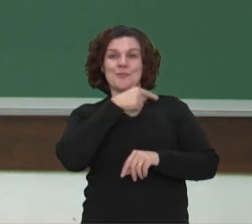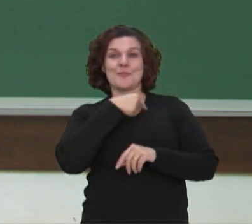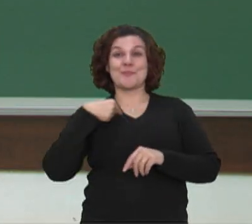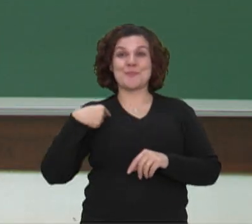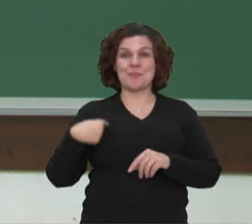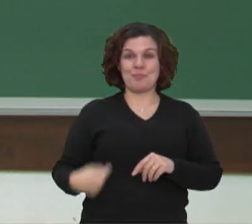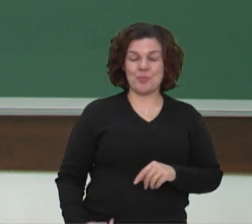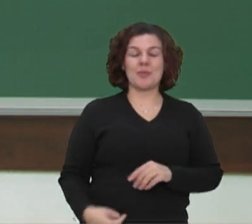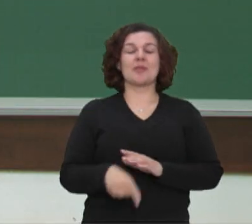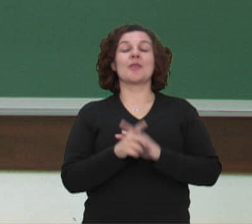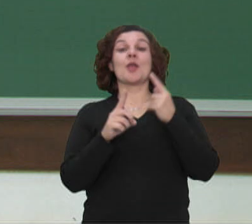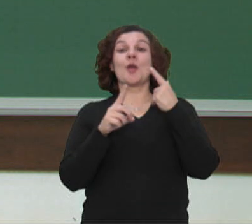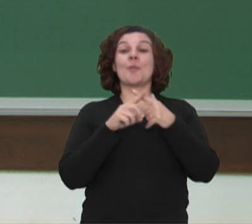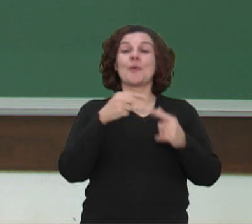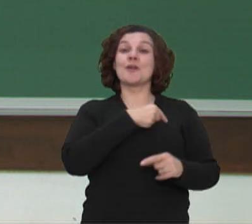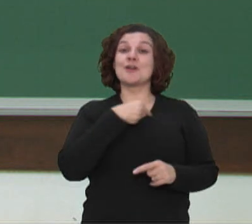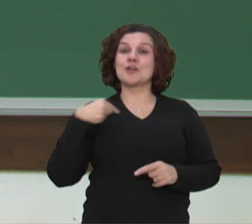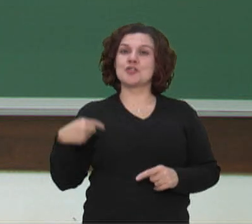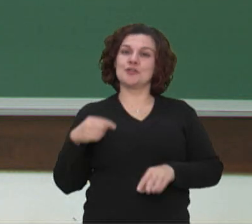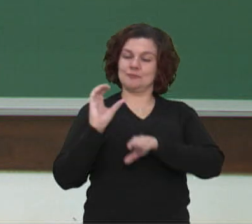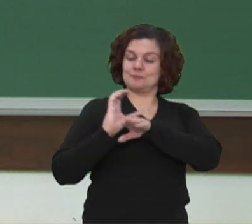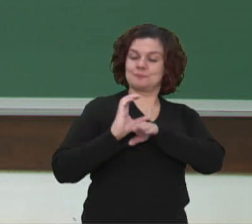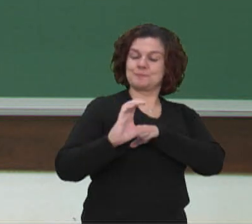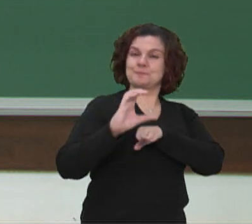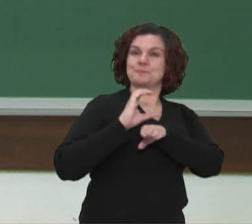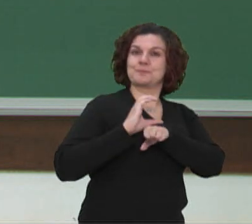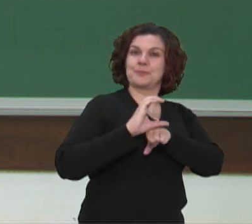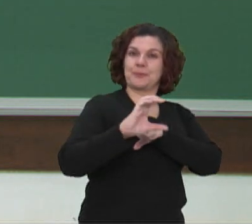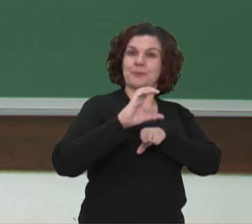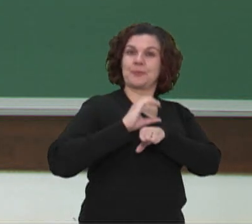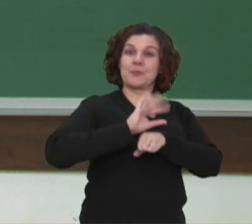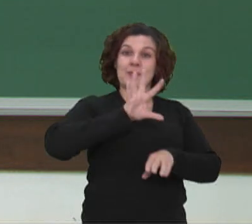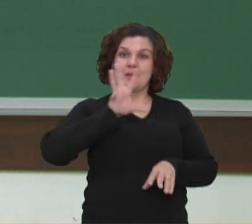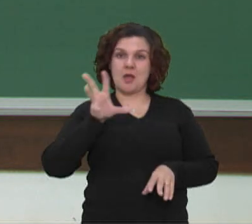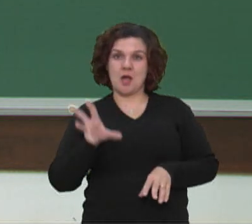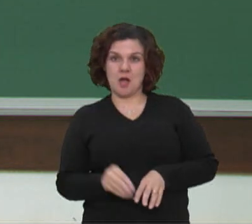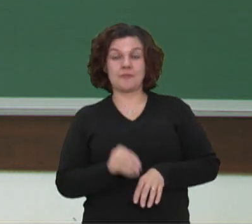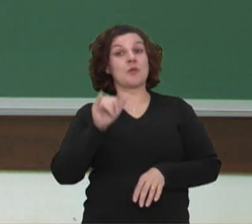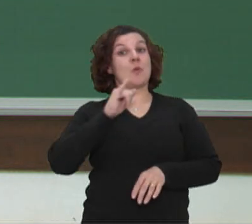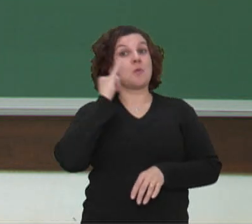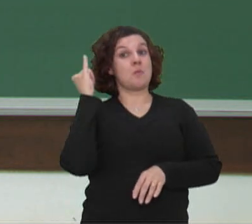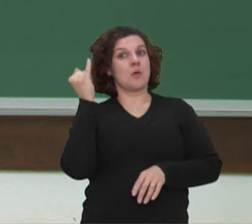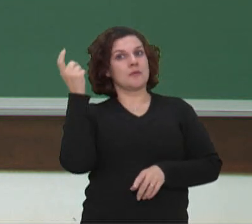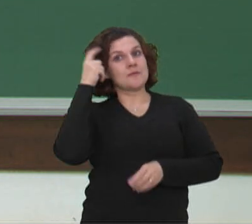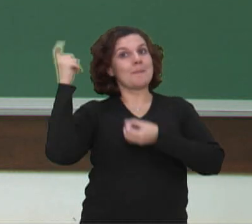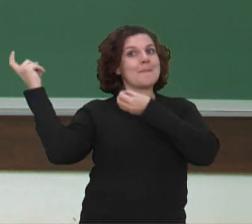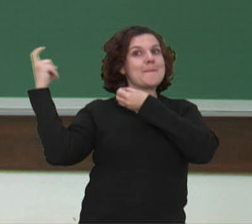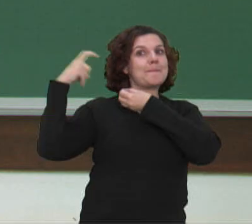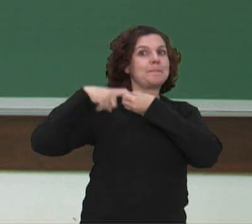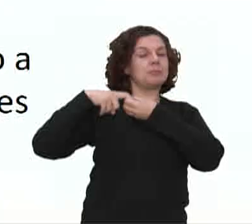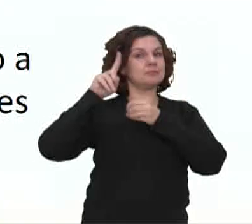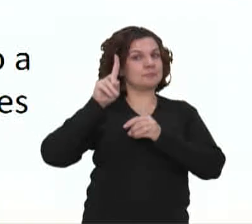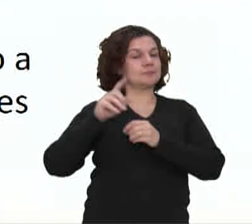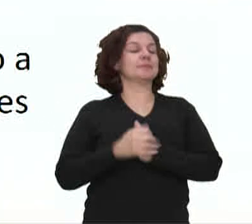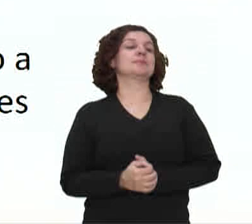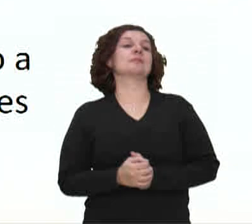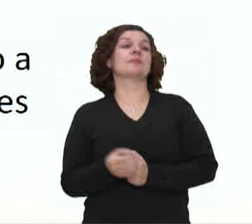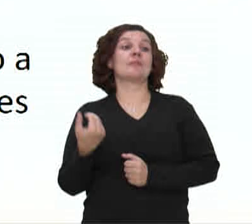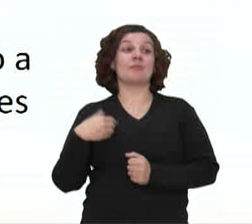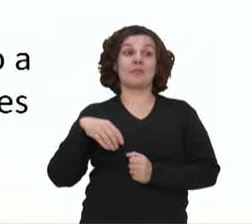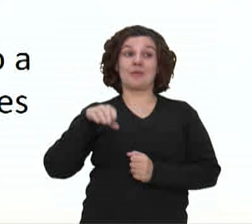ela vem investindo dentro do continente africano. E isso é muito importante você fazer esse link aí, tá? Letra